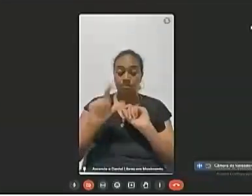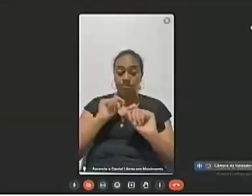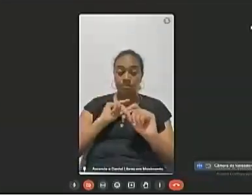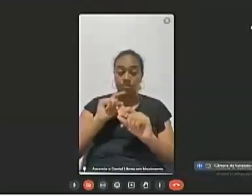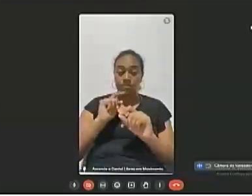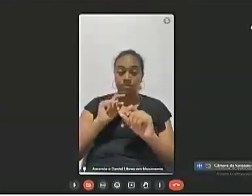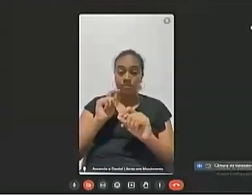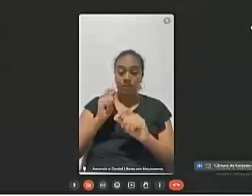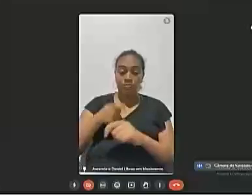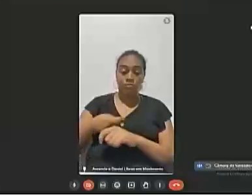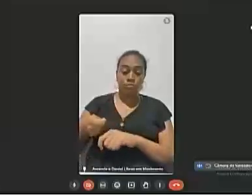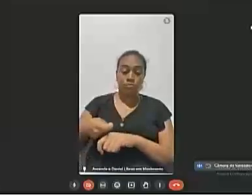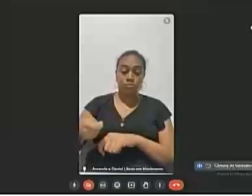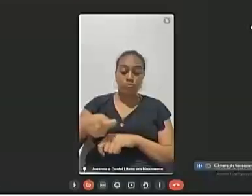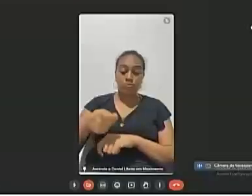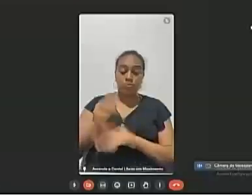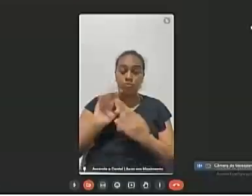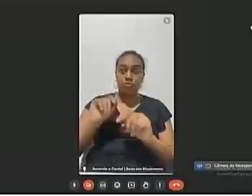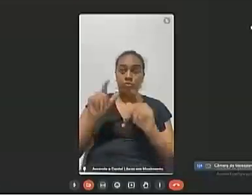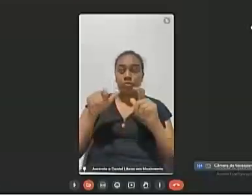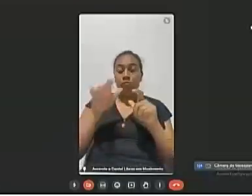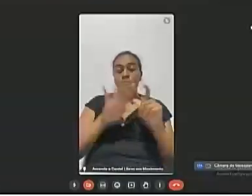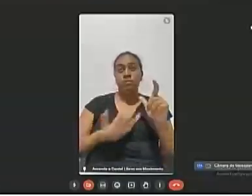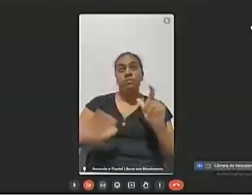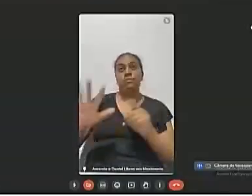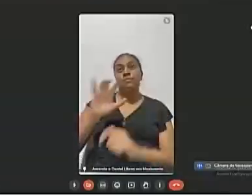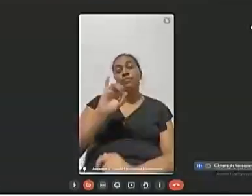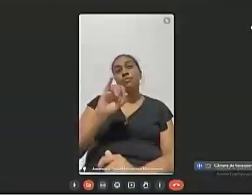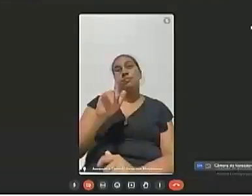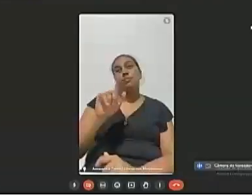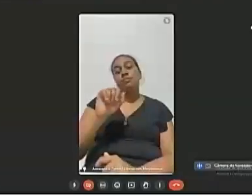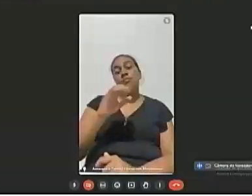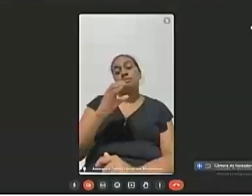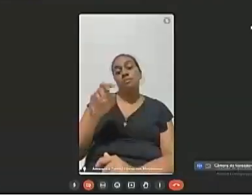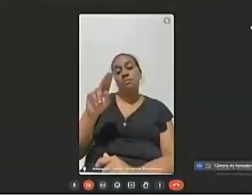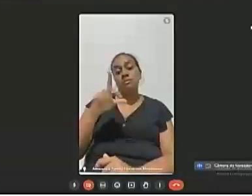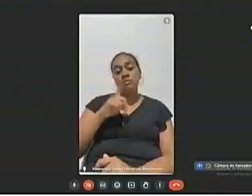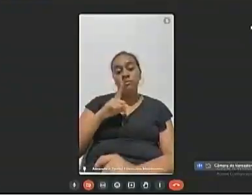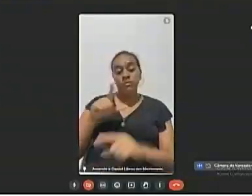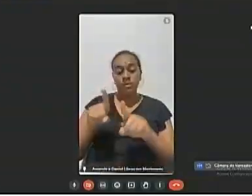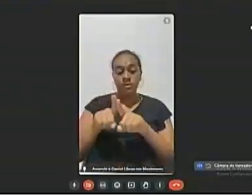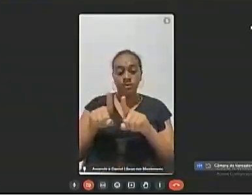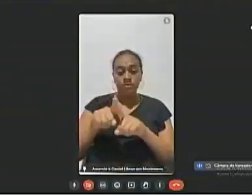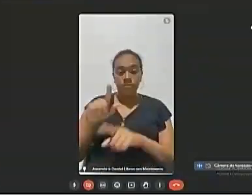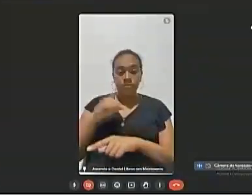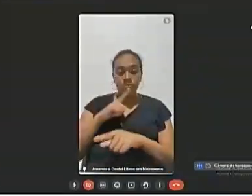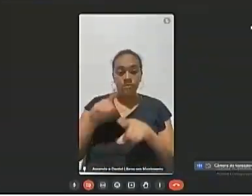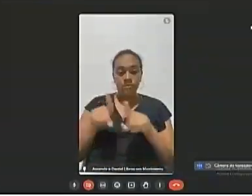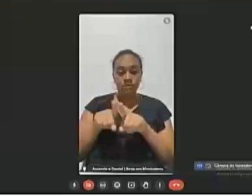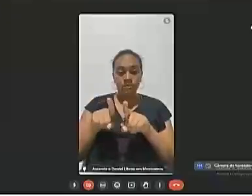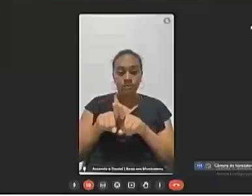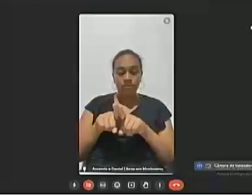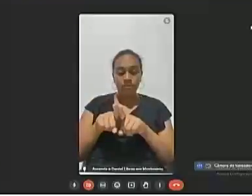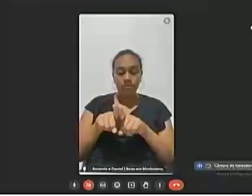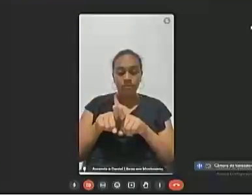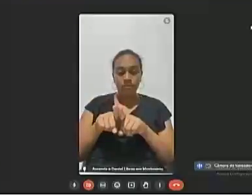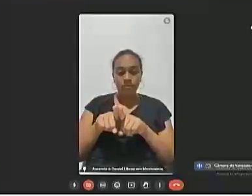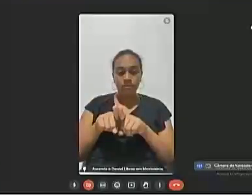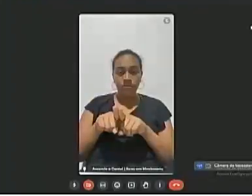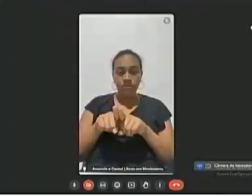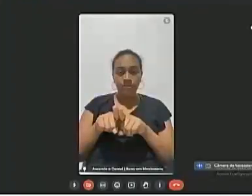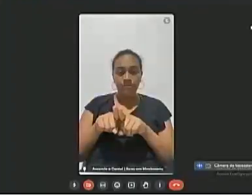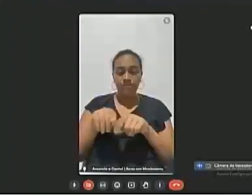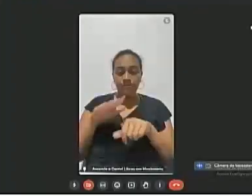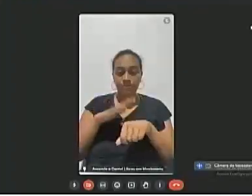com laser de toda essa nossa região aqui do Vale do Iguaçu. Esse levantamento a laser, ele é feito a partir de um